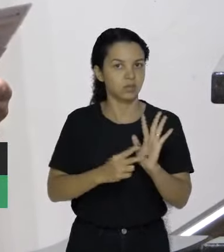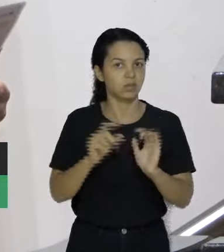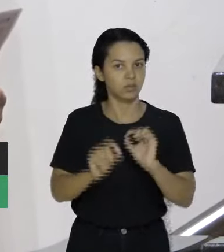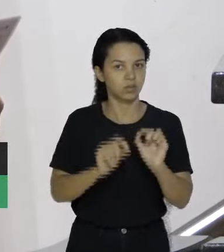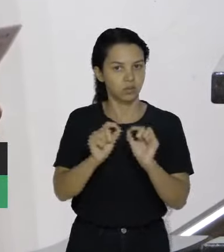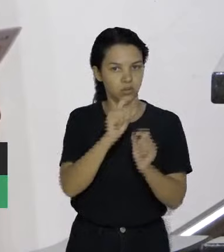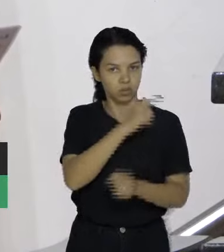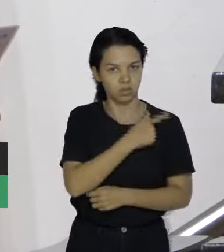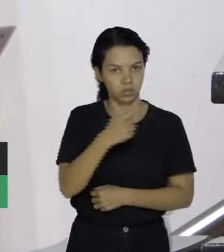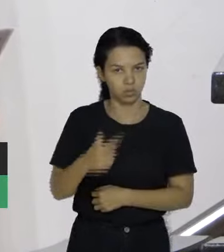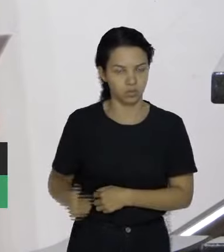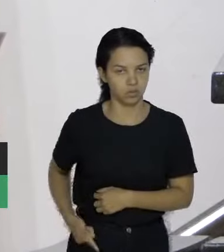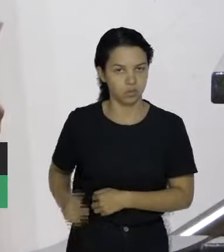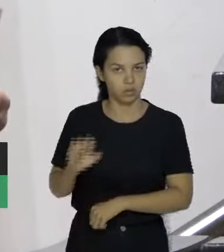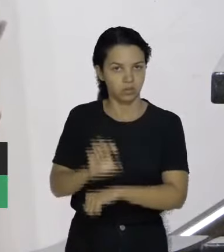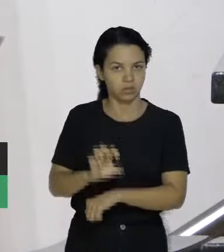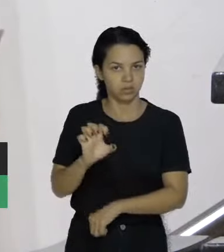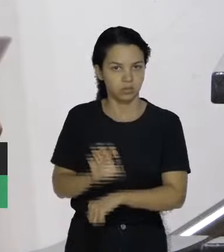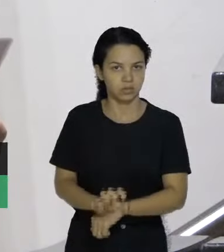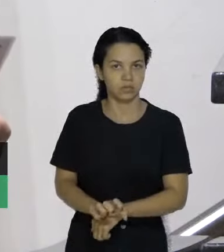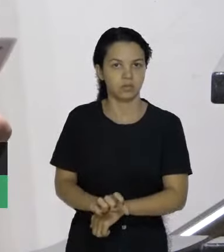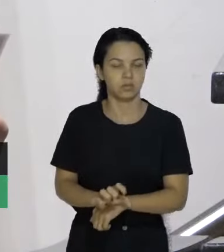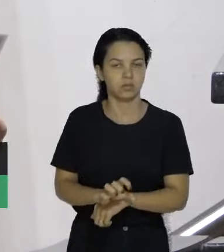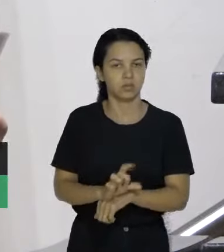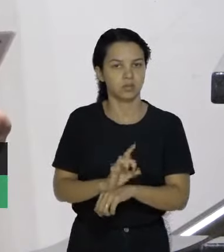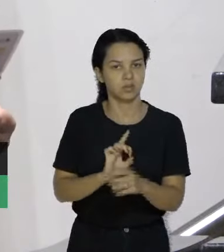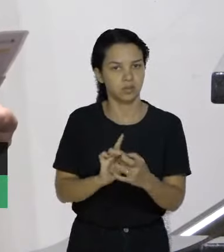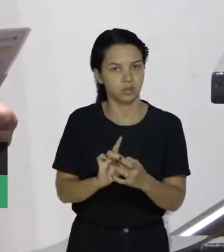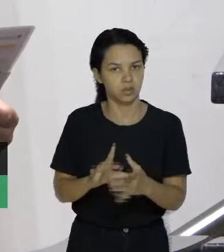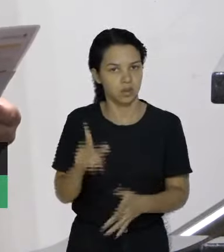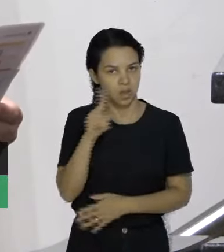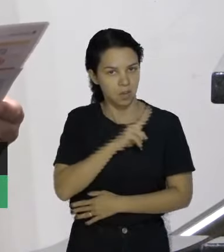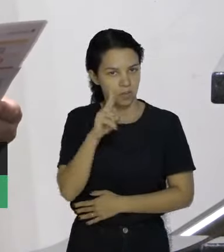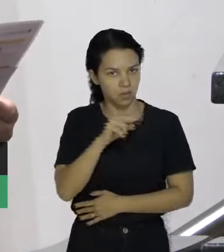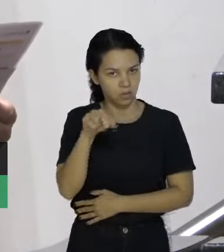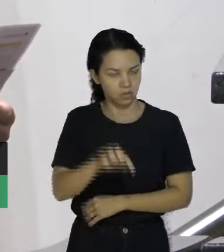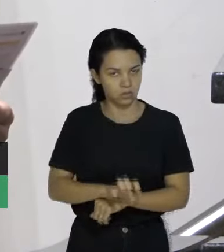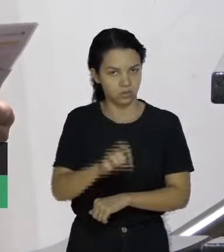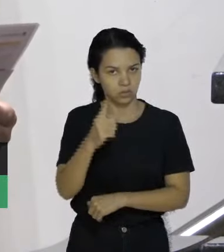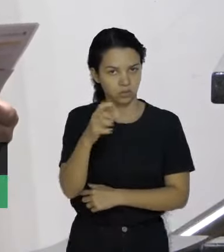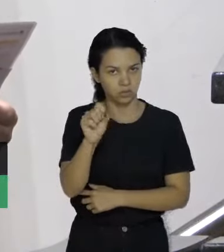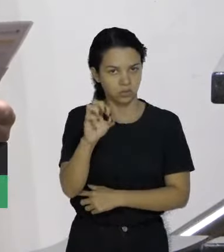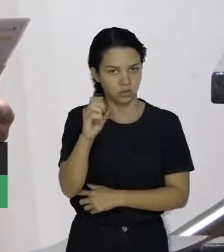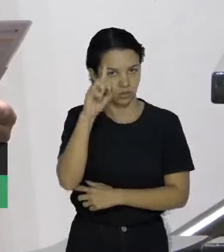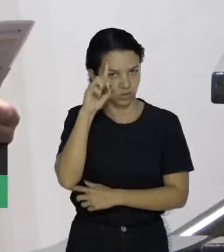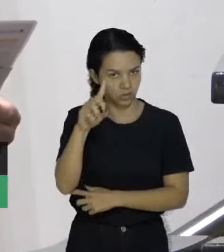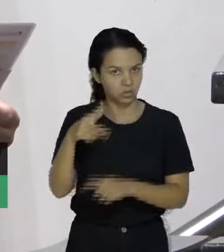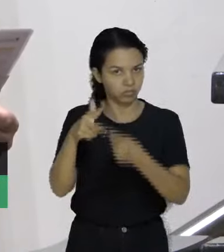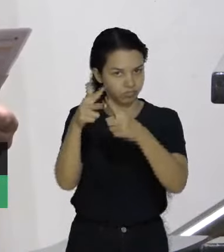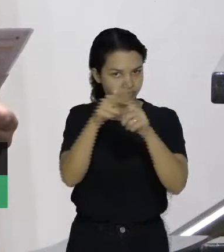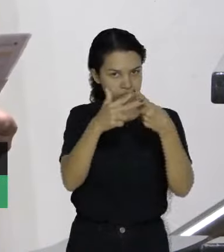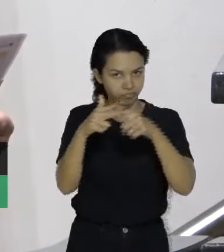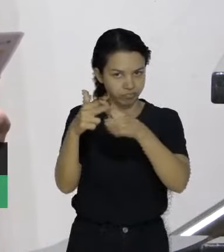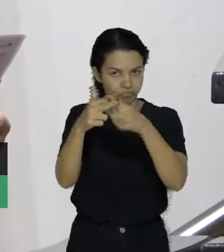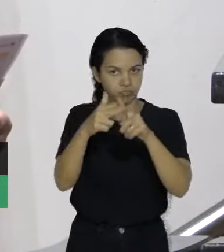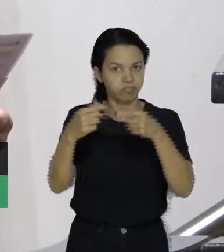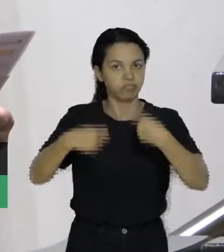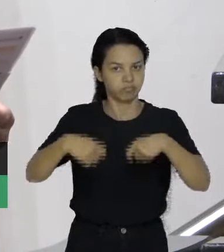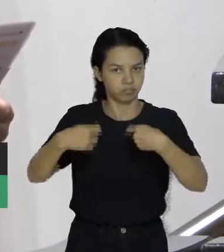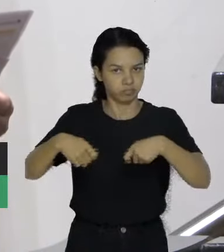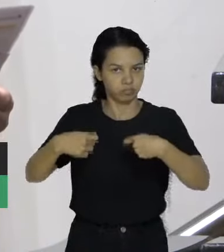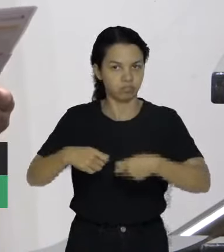decretou emergência do nosso hospitais para realizar as obras necessárias de 180 dias é que assim que se faz uma gestão